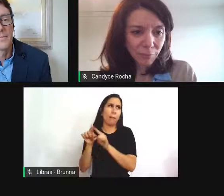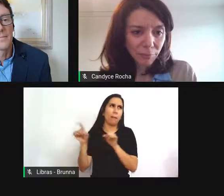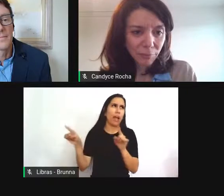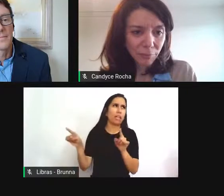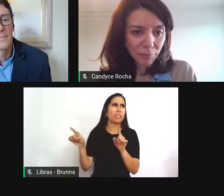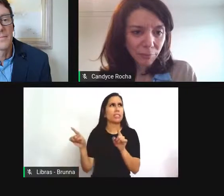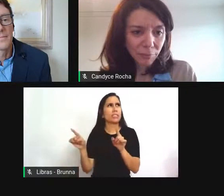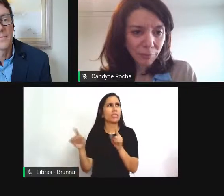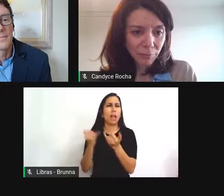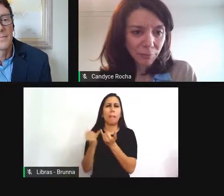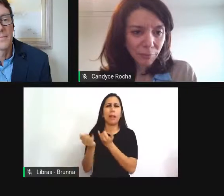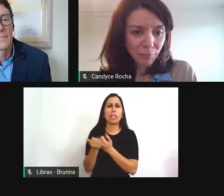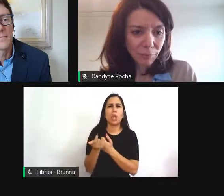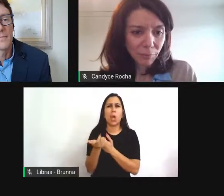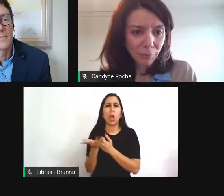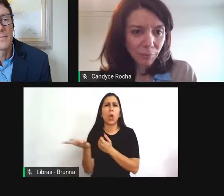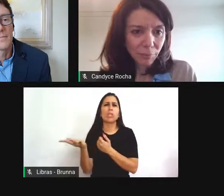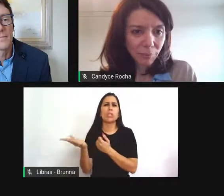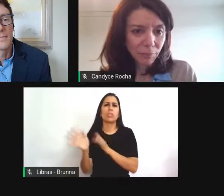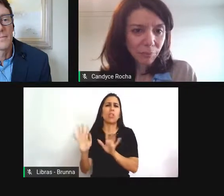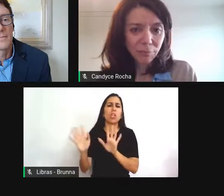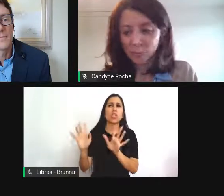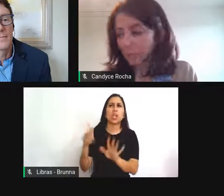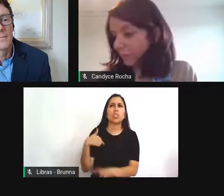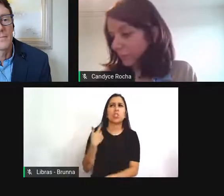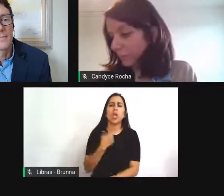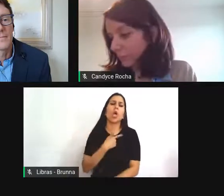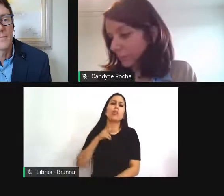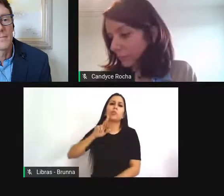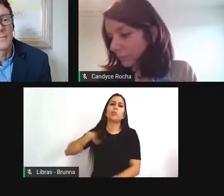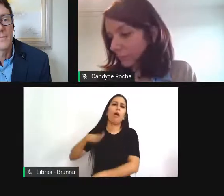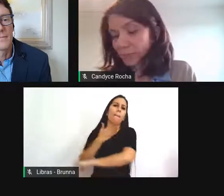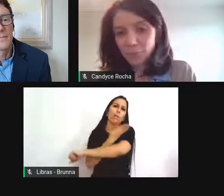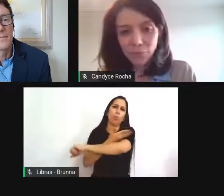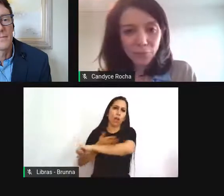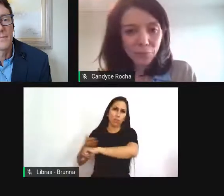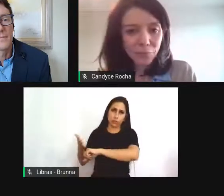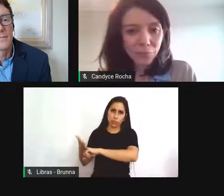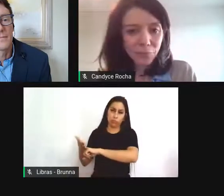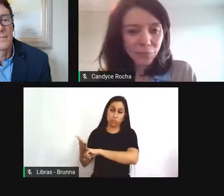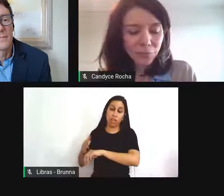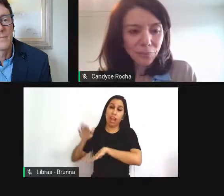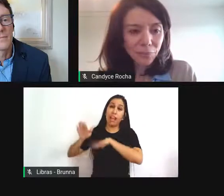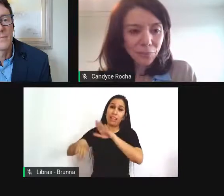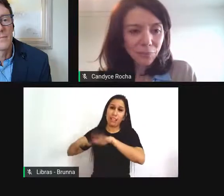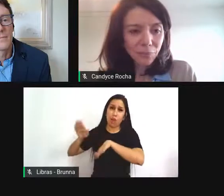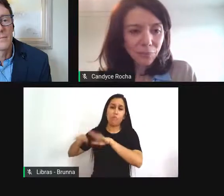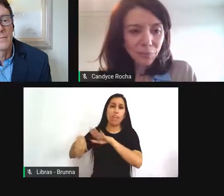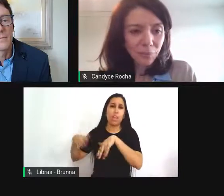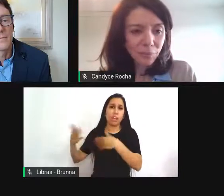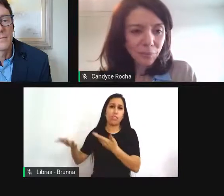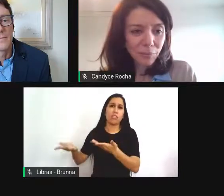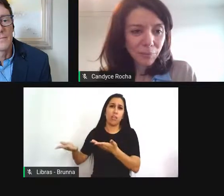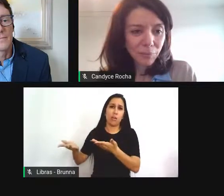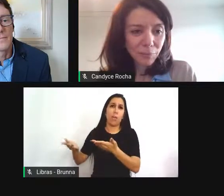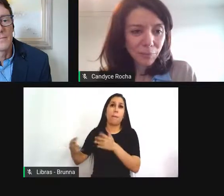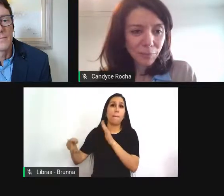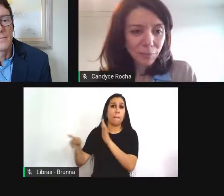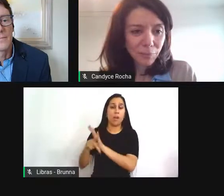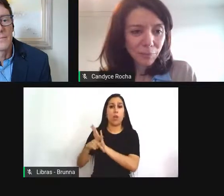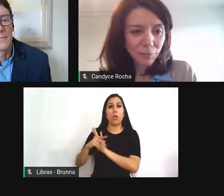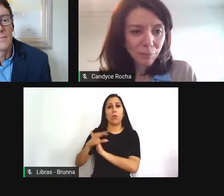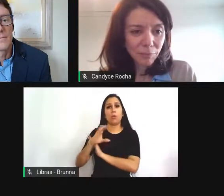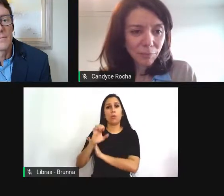coisa porque muitas vezes nós não estamos habituados. Isso, talvez até o próprio CEFOR